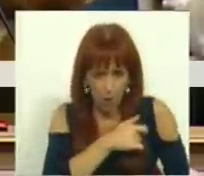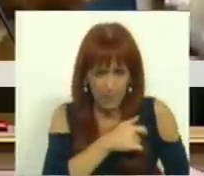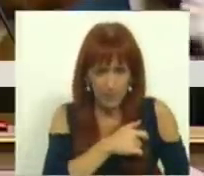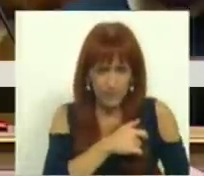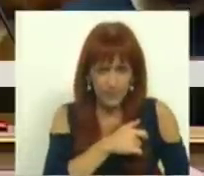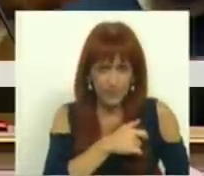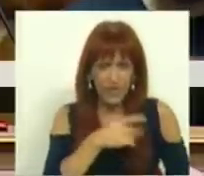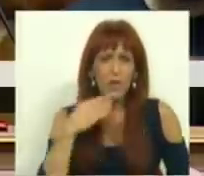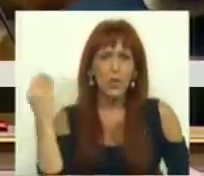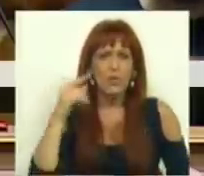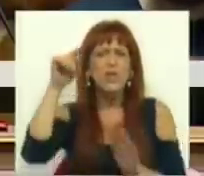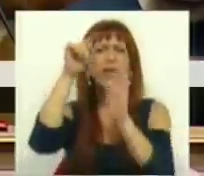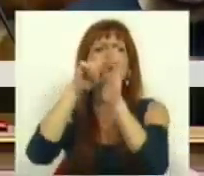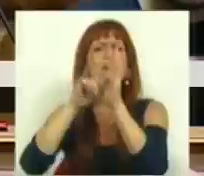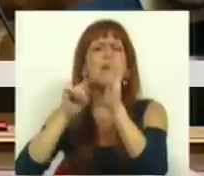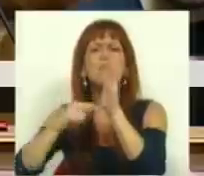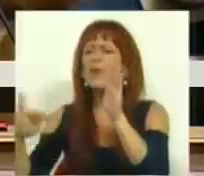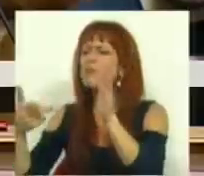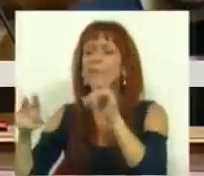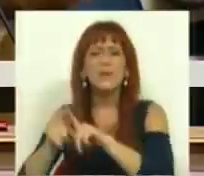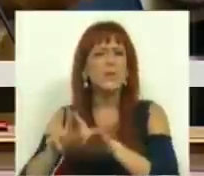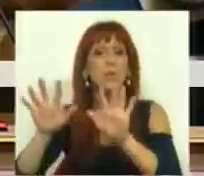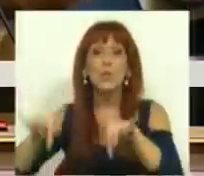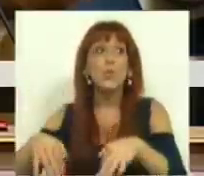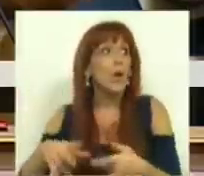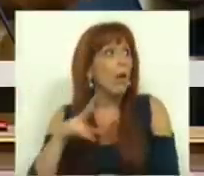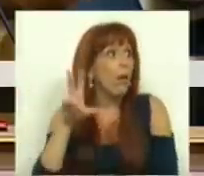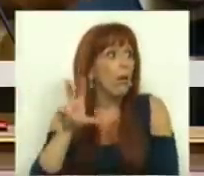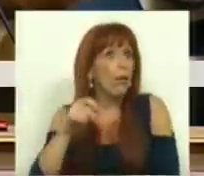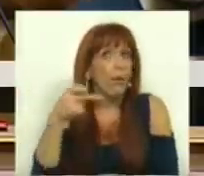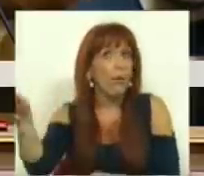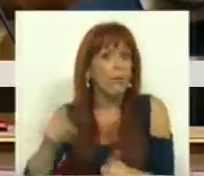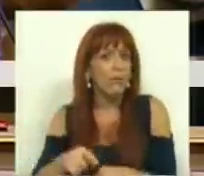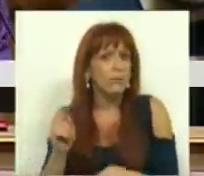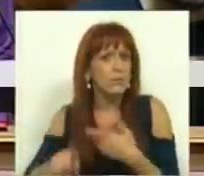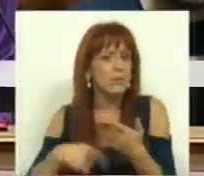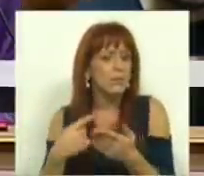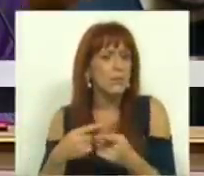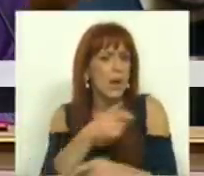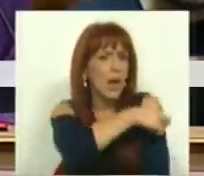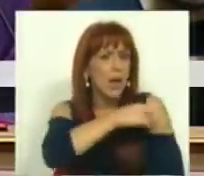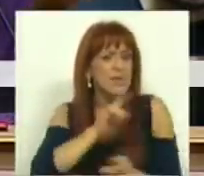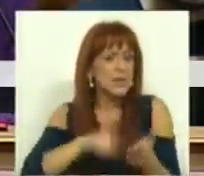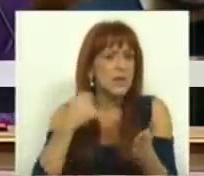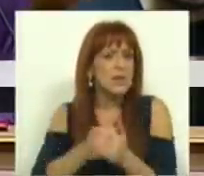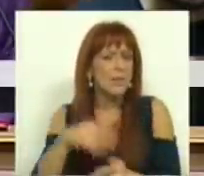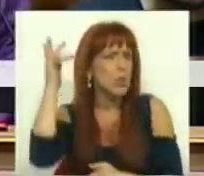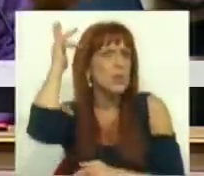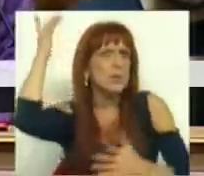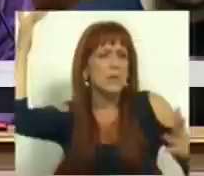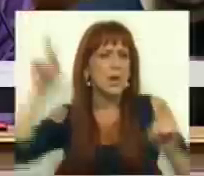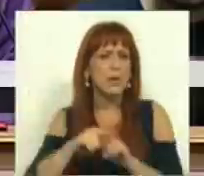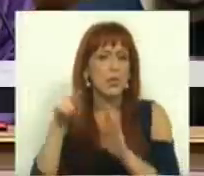de um célebre memorando que não acaba nunca. É sempre em nome do